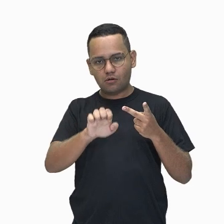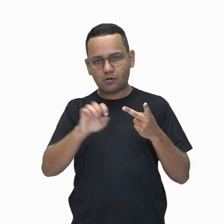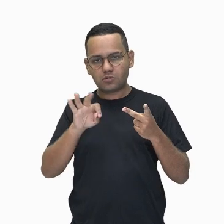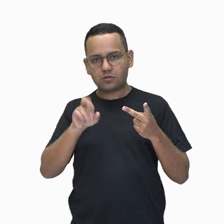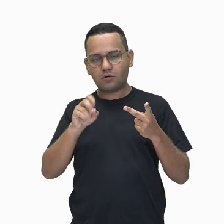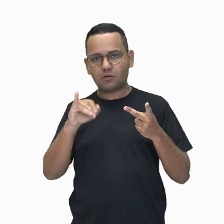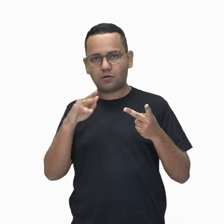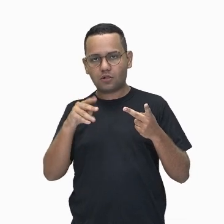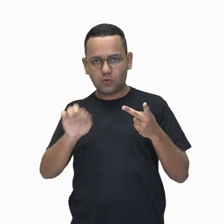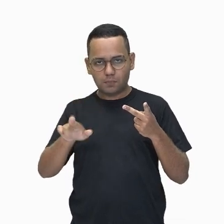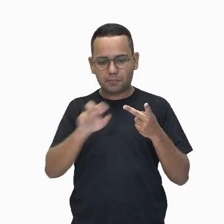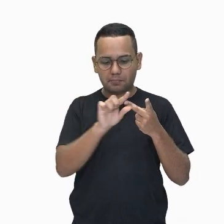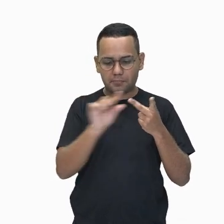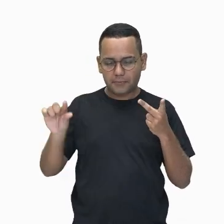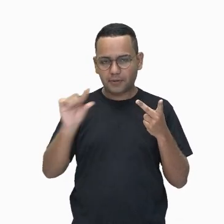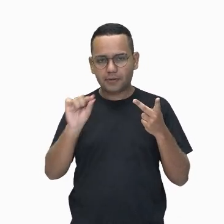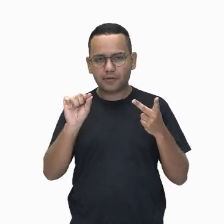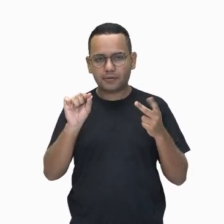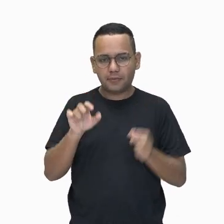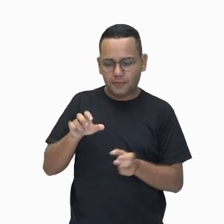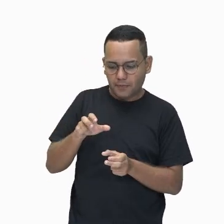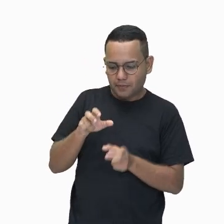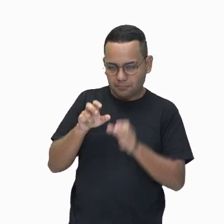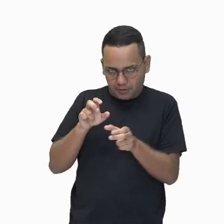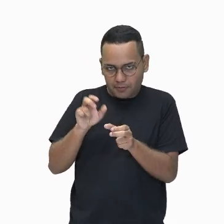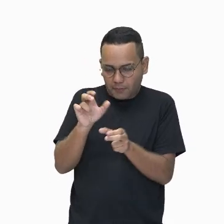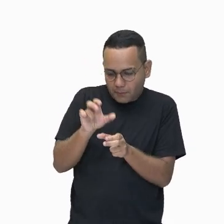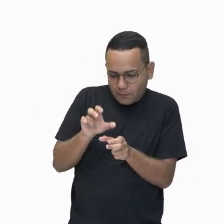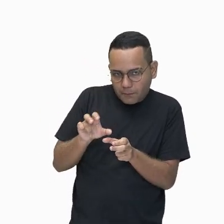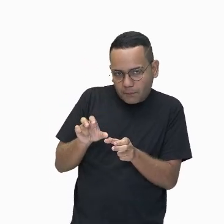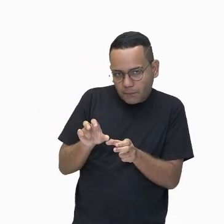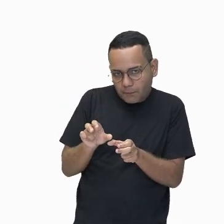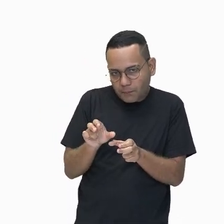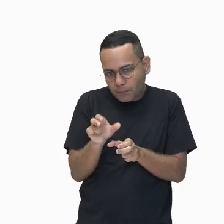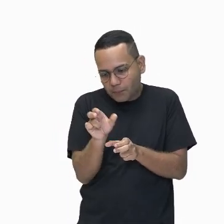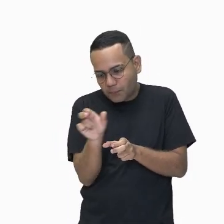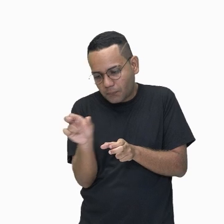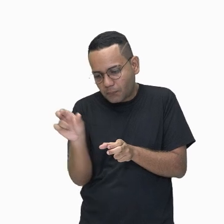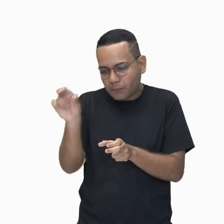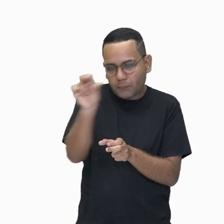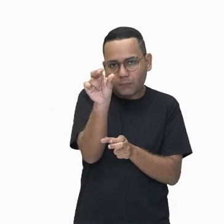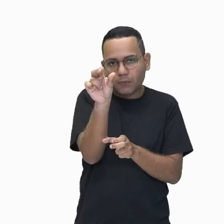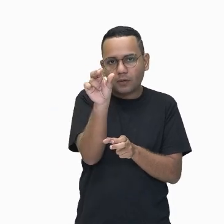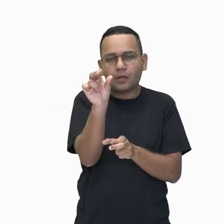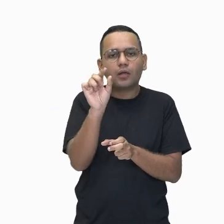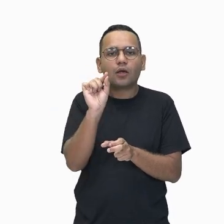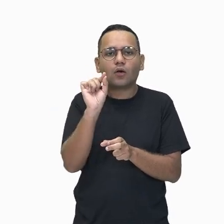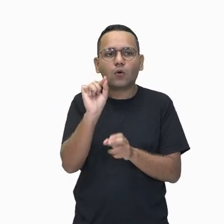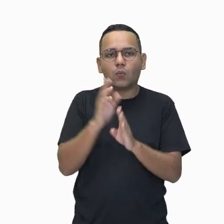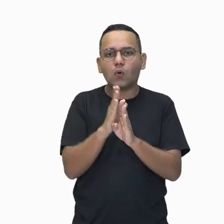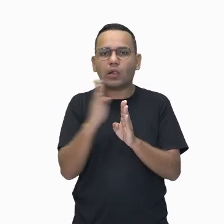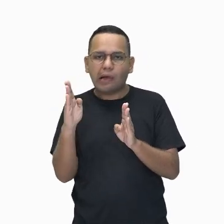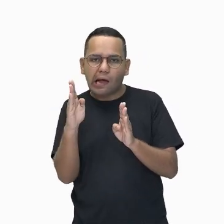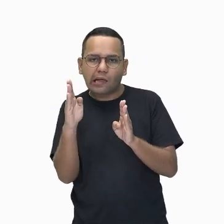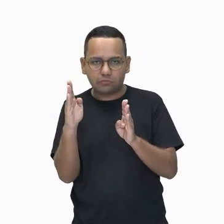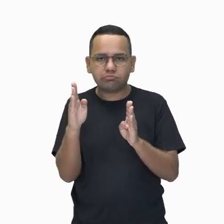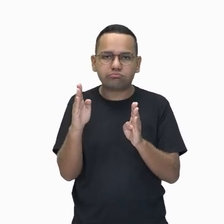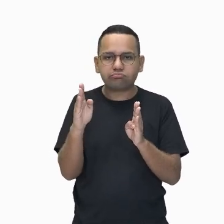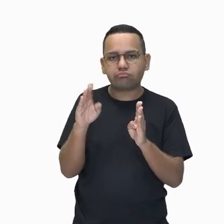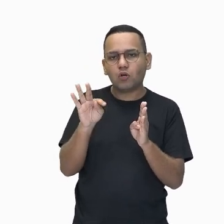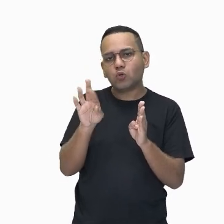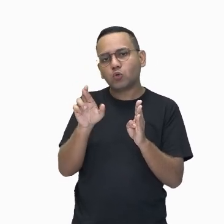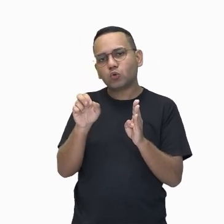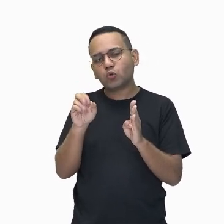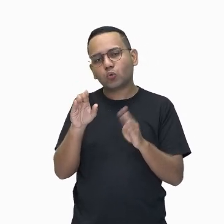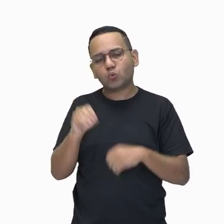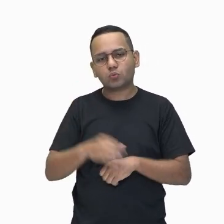curvatura anormal da coluna vertebral para um dos lados do tronco. E aí, como a gente pode ver na imagem,